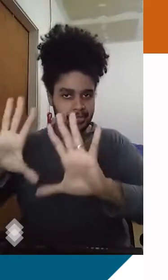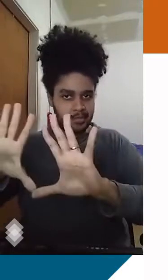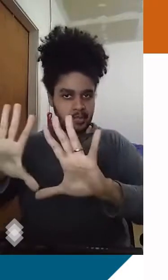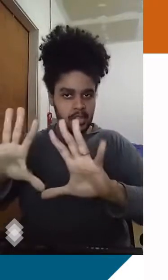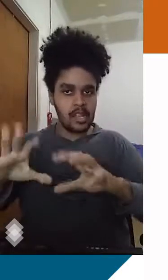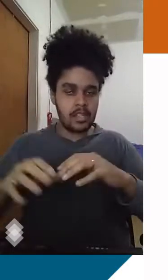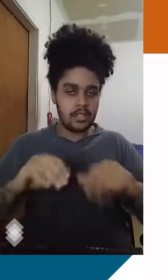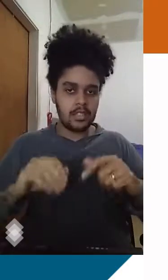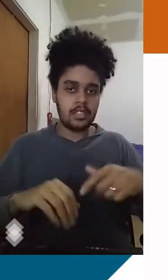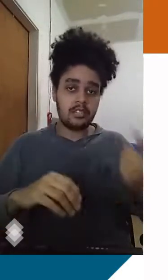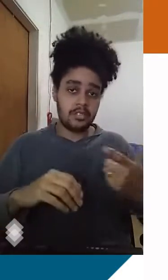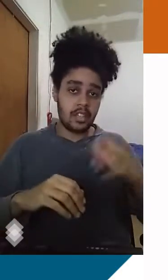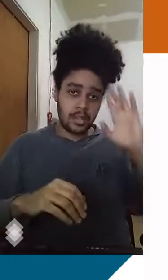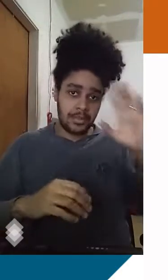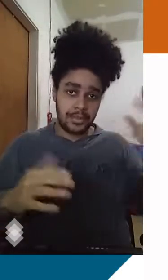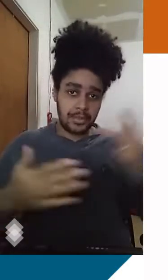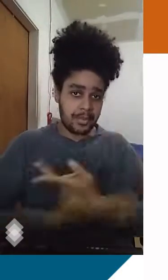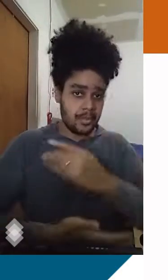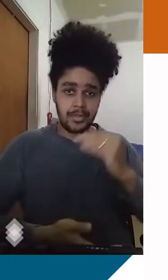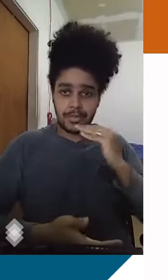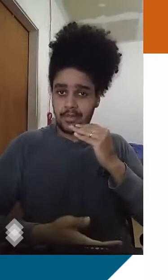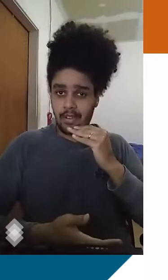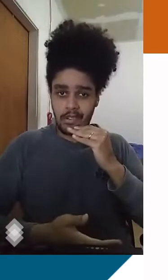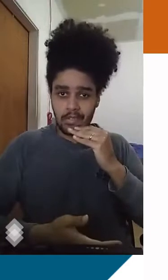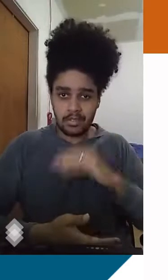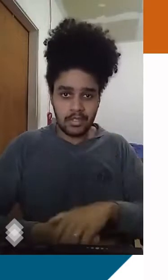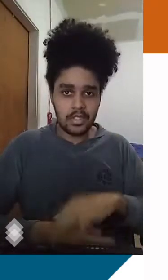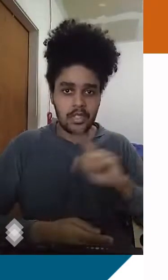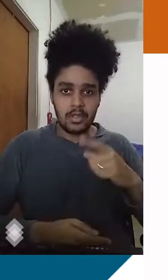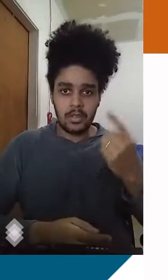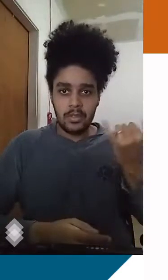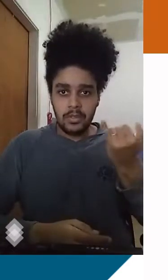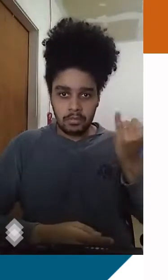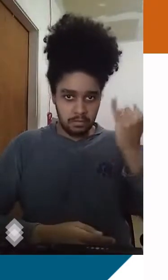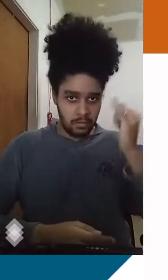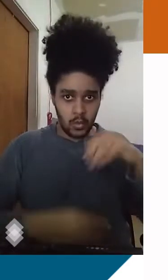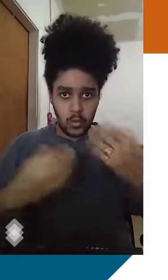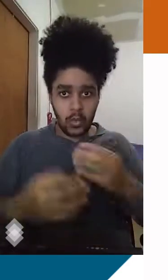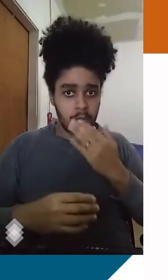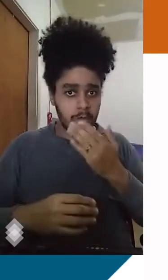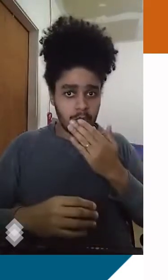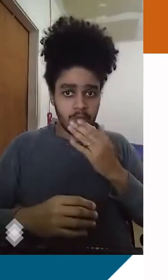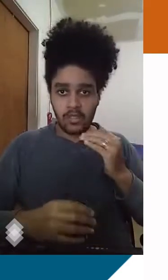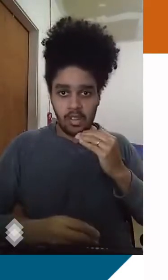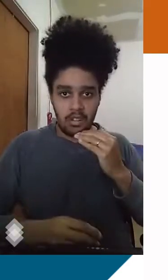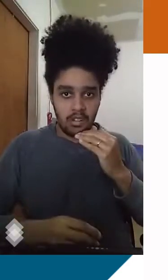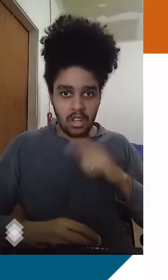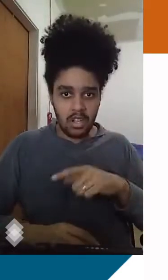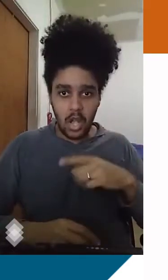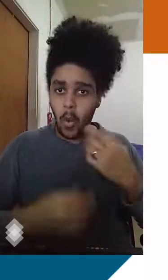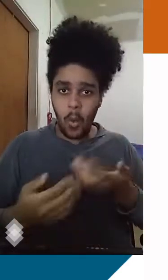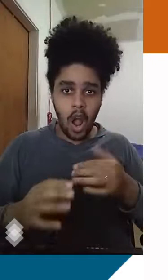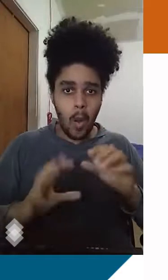mapa, sobre um mapa, e consequentemente isso vai gerar algum tipo de deformação. Então é importante a gente saber quais deformações são essas, para